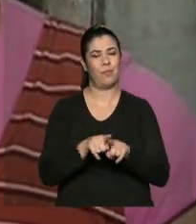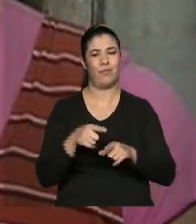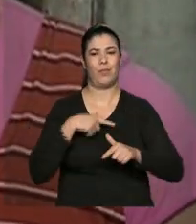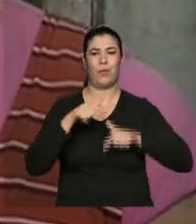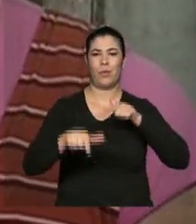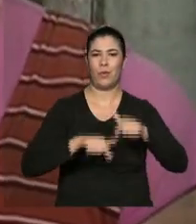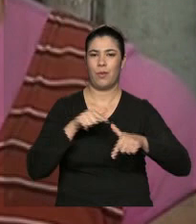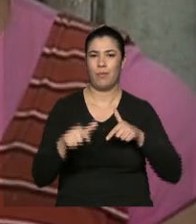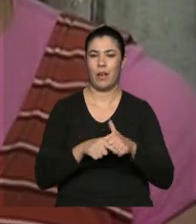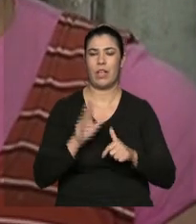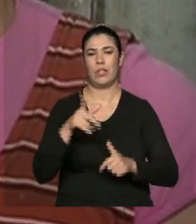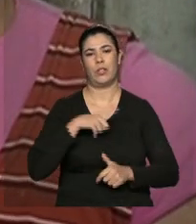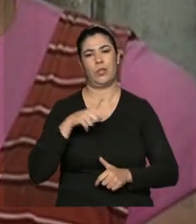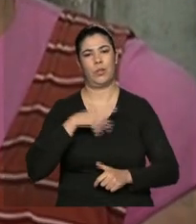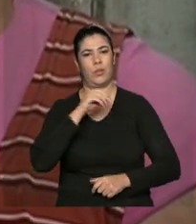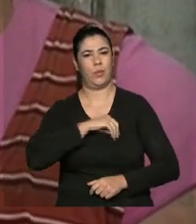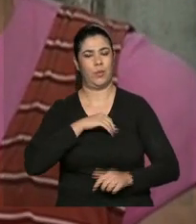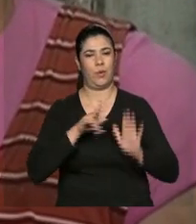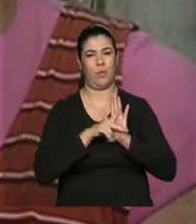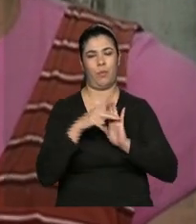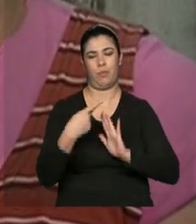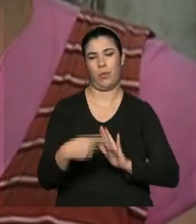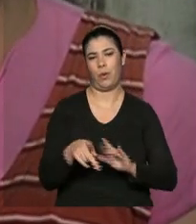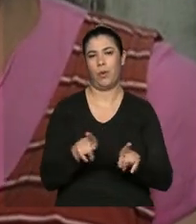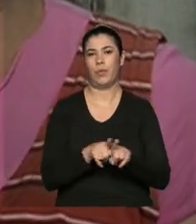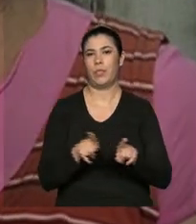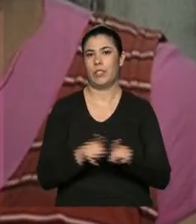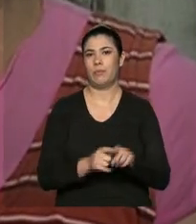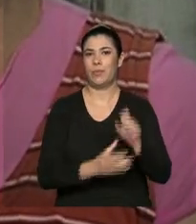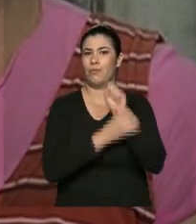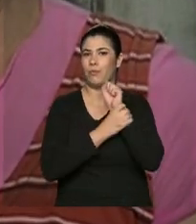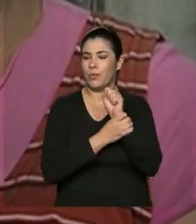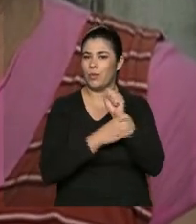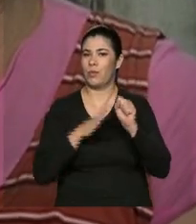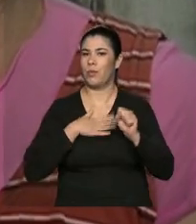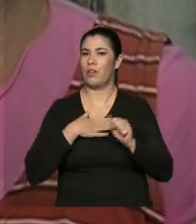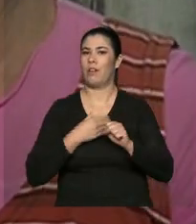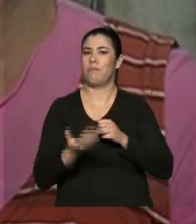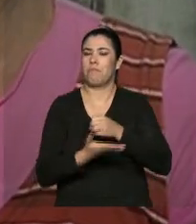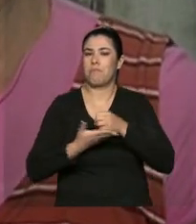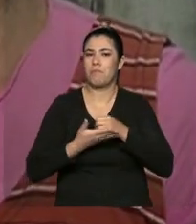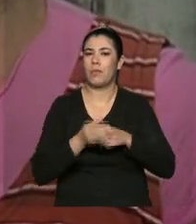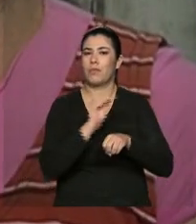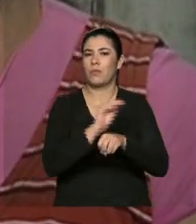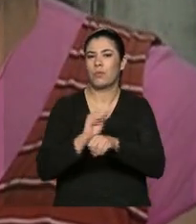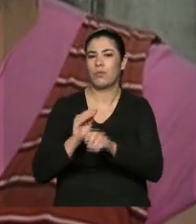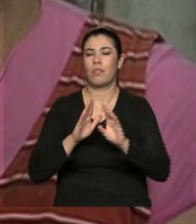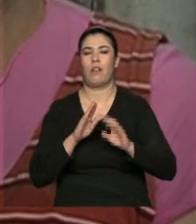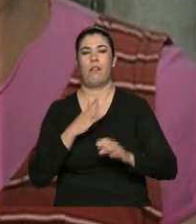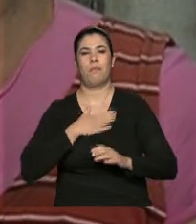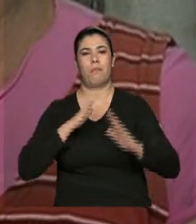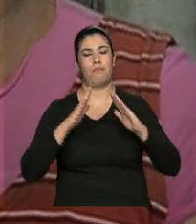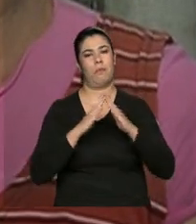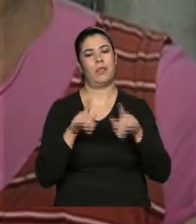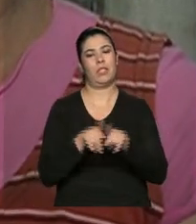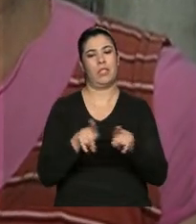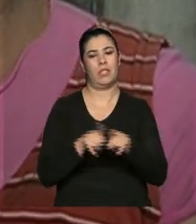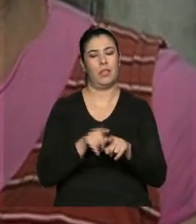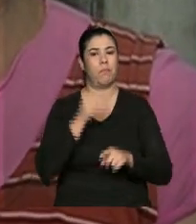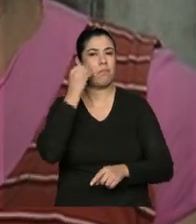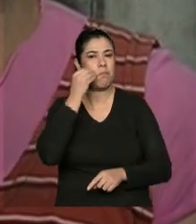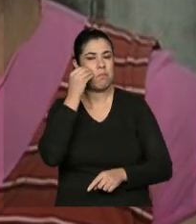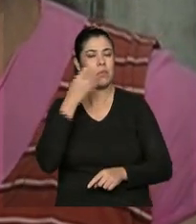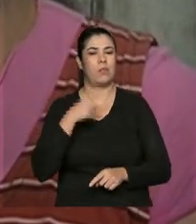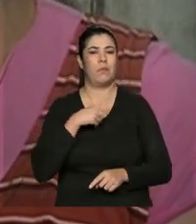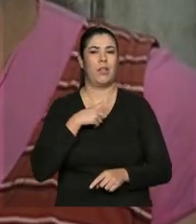trabalhando aqui, já tenho minha renda e já garante o meu sustento, né? Da minha casa e a minha